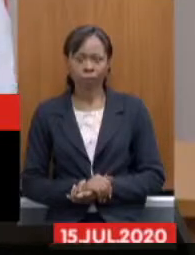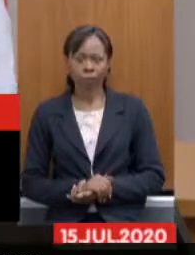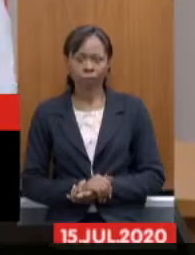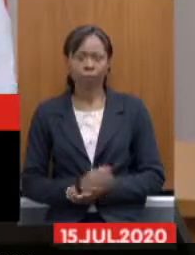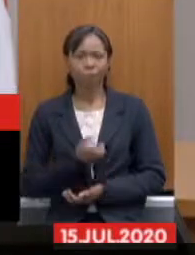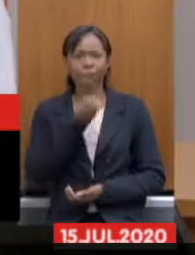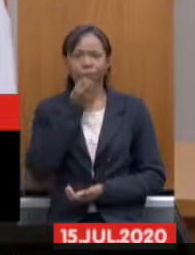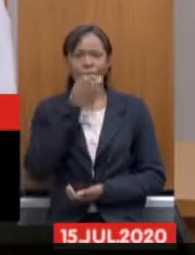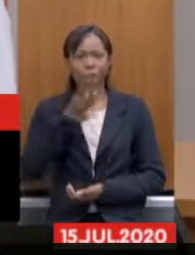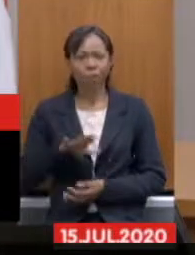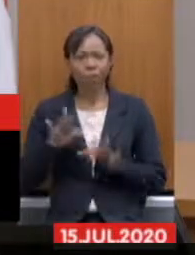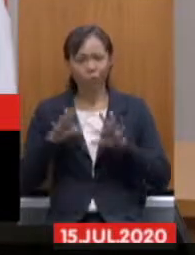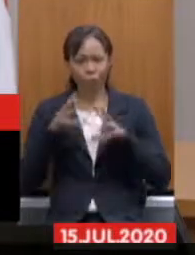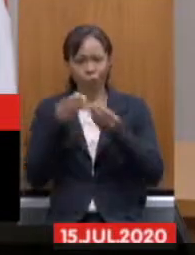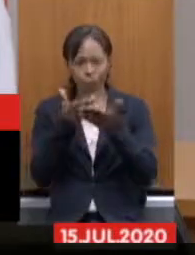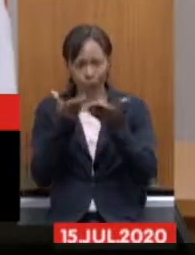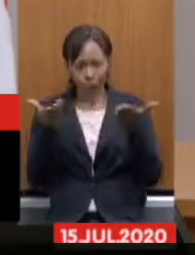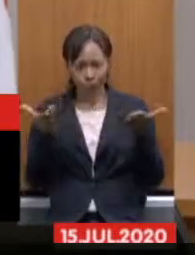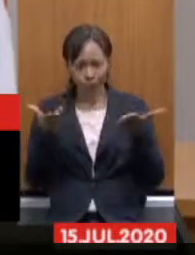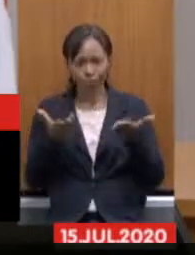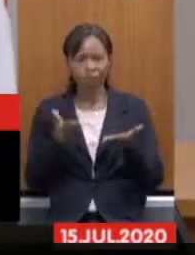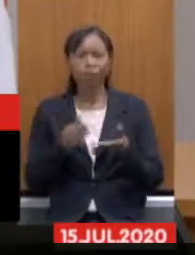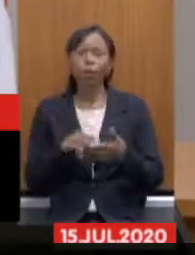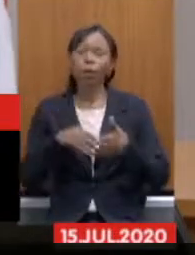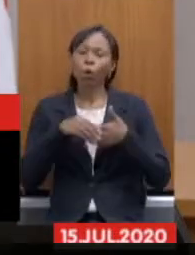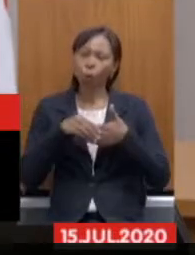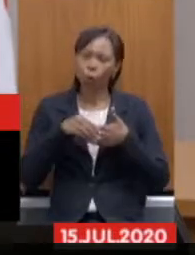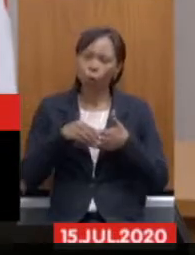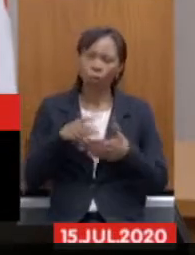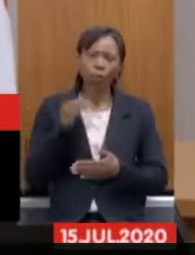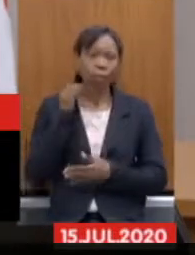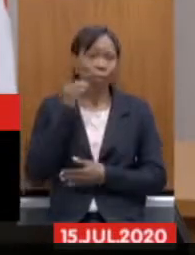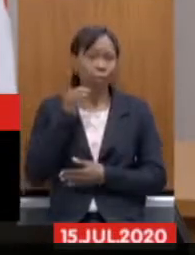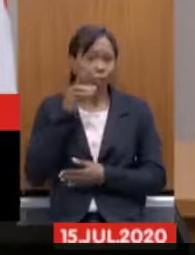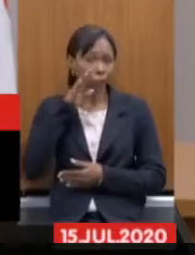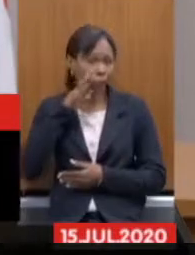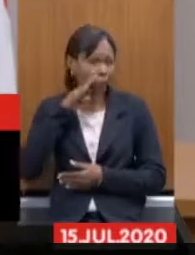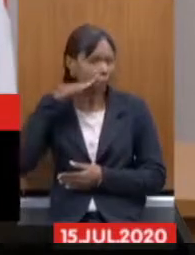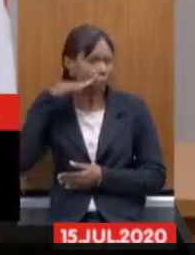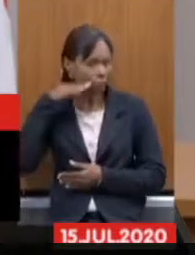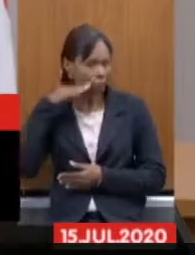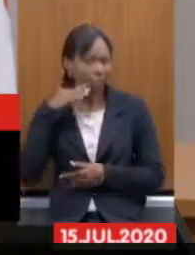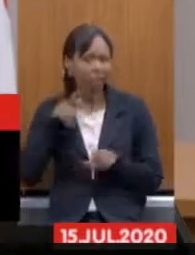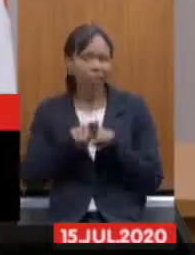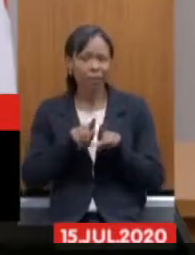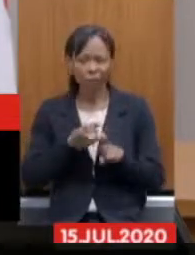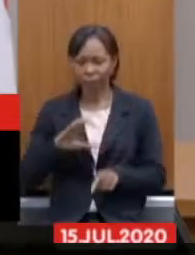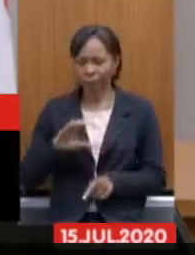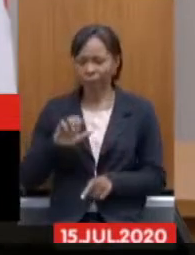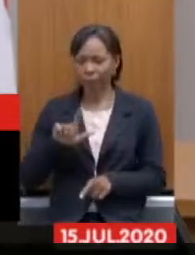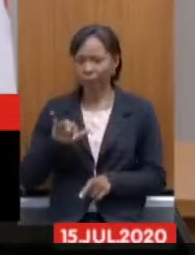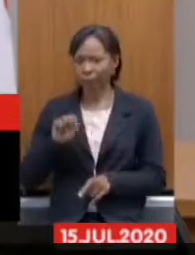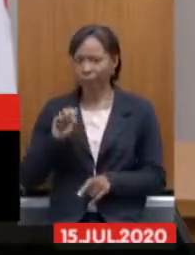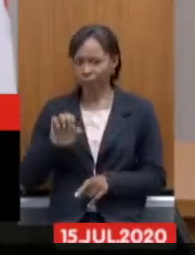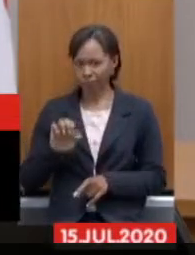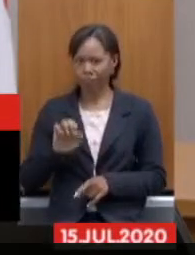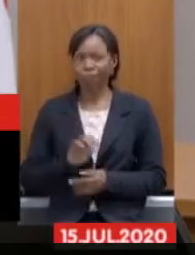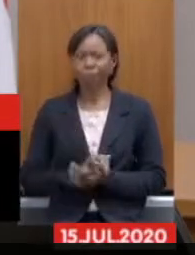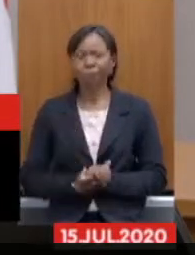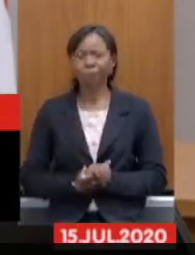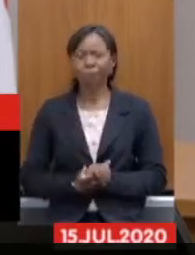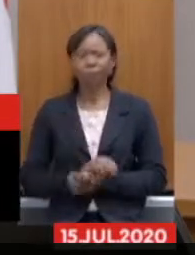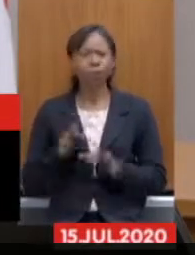oi boa tarde a todos cumprimento a deputada beatriz cerqueira e adequado celise laviola